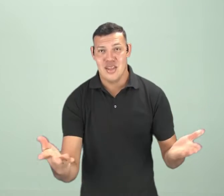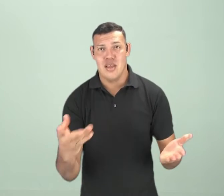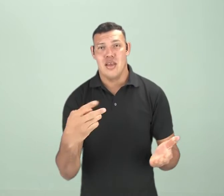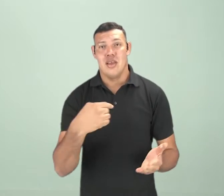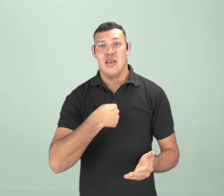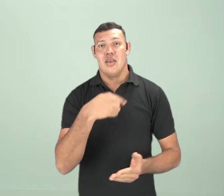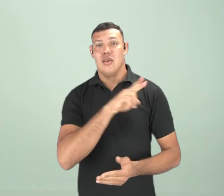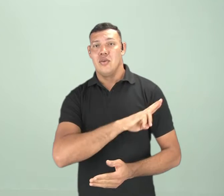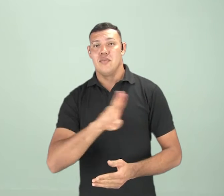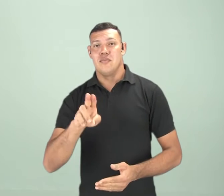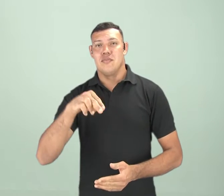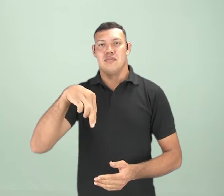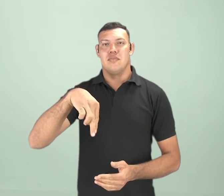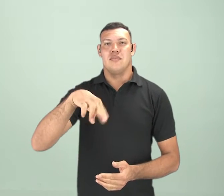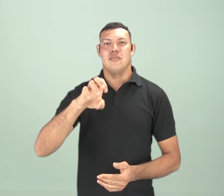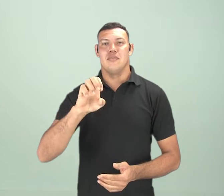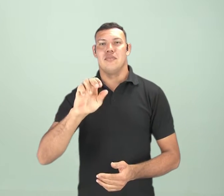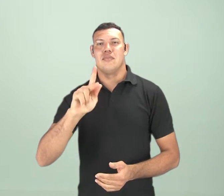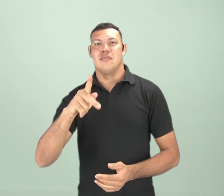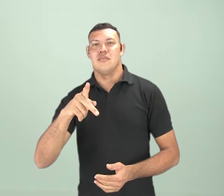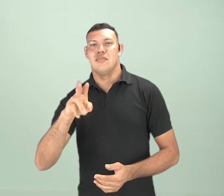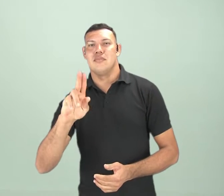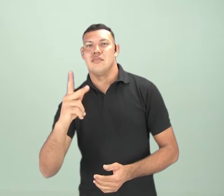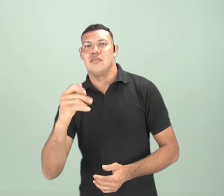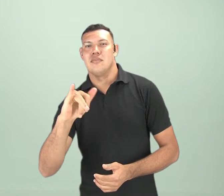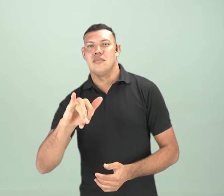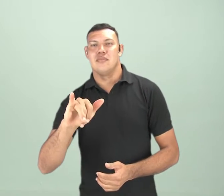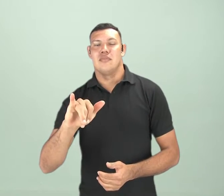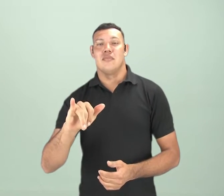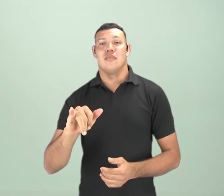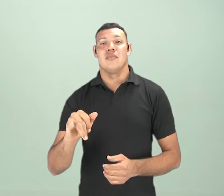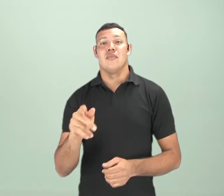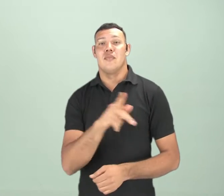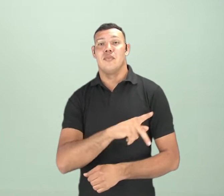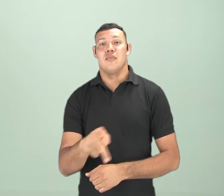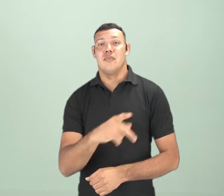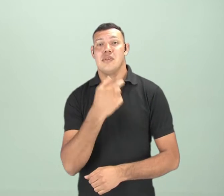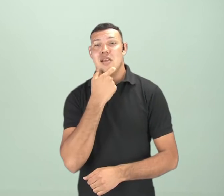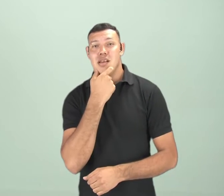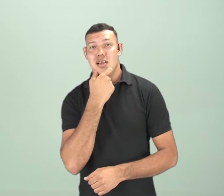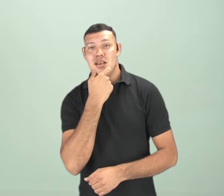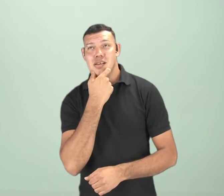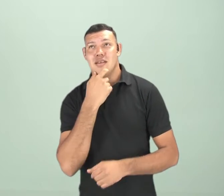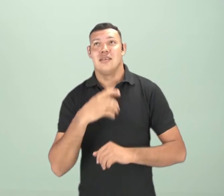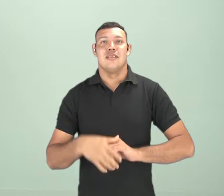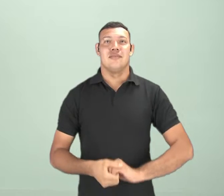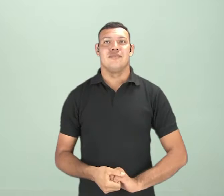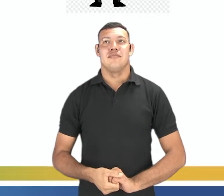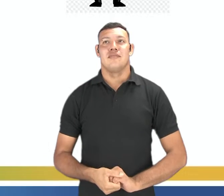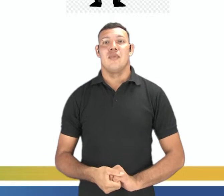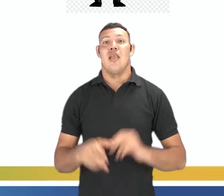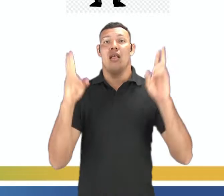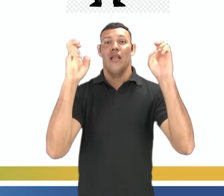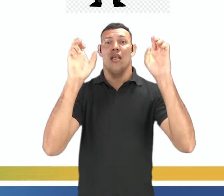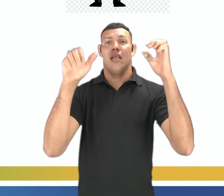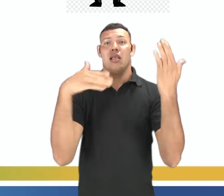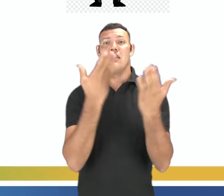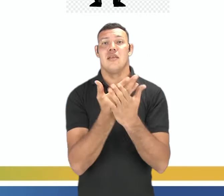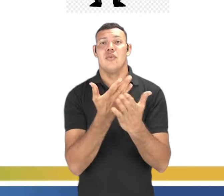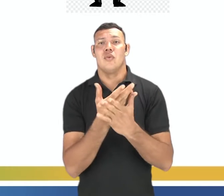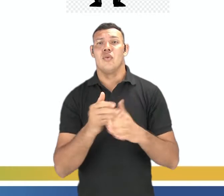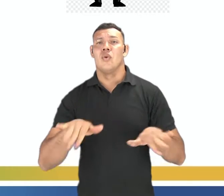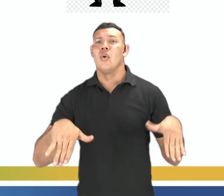ser o professor de inglês de vocês hoje, ok? So today we're going to talk about superlatives in English,